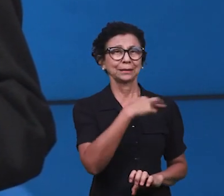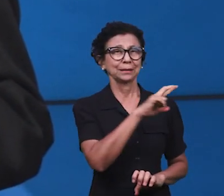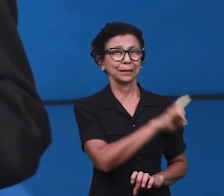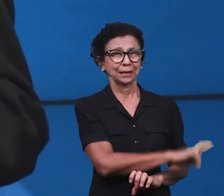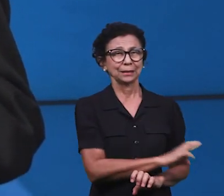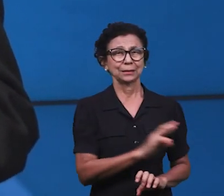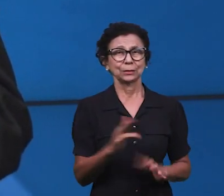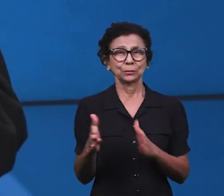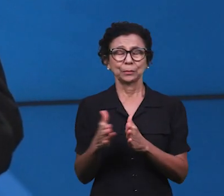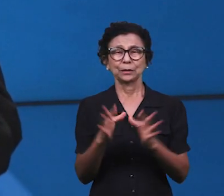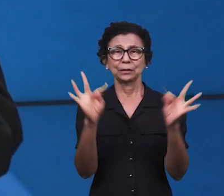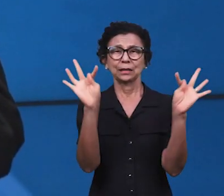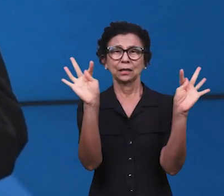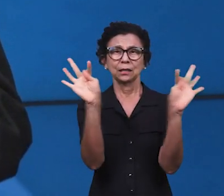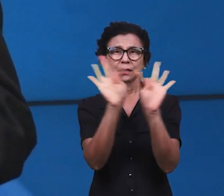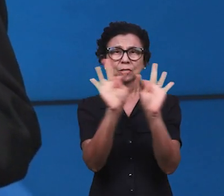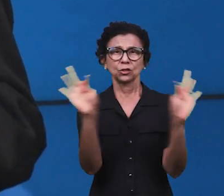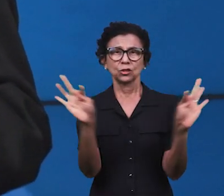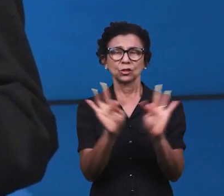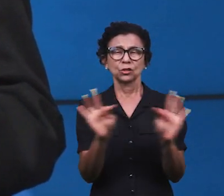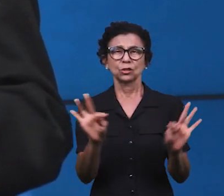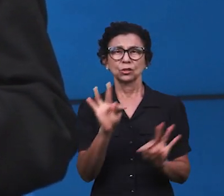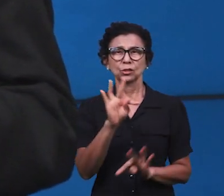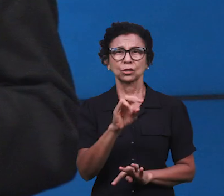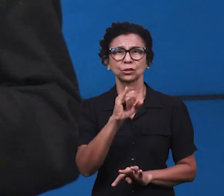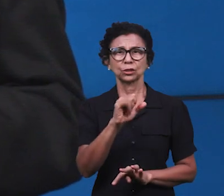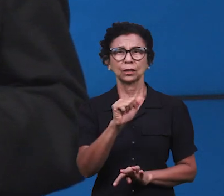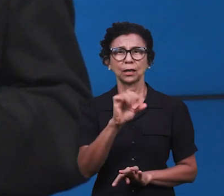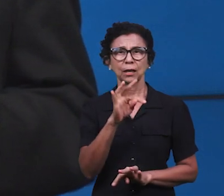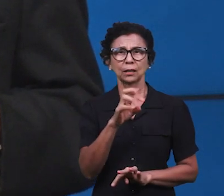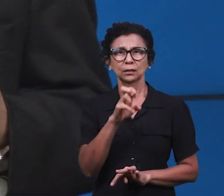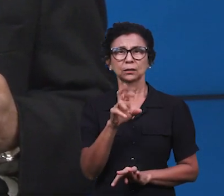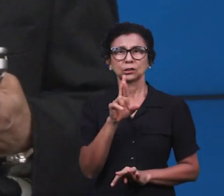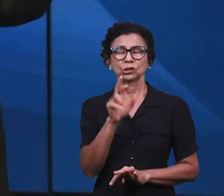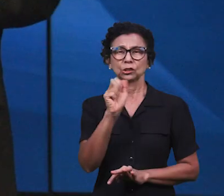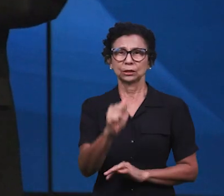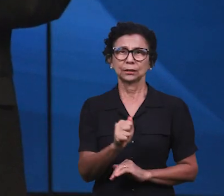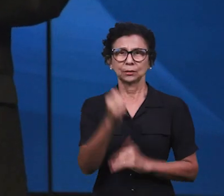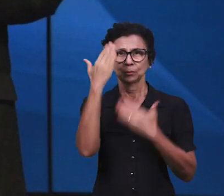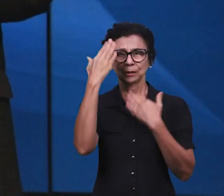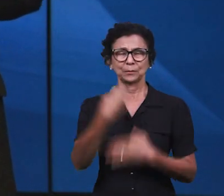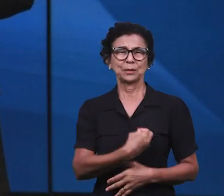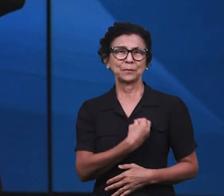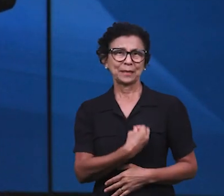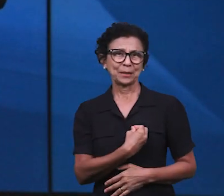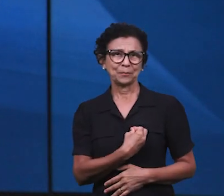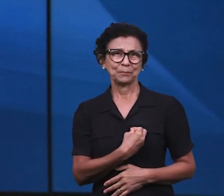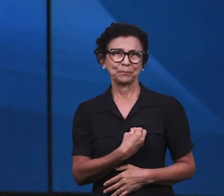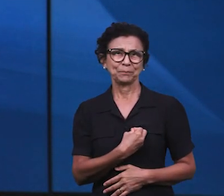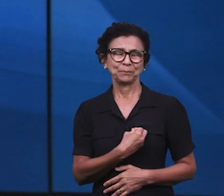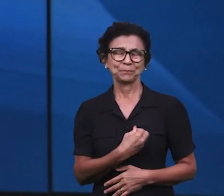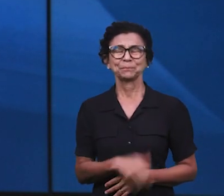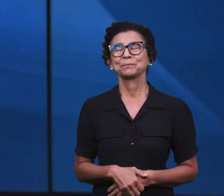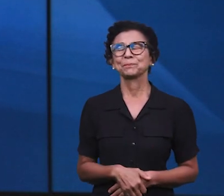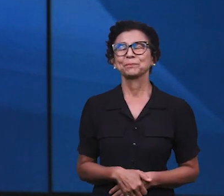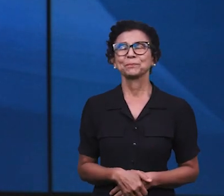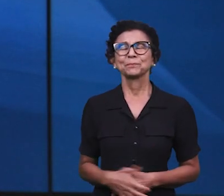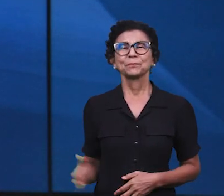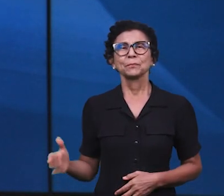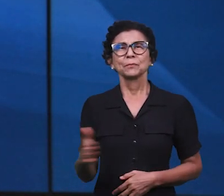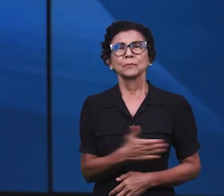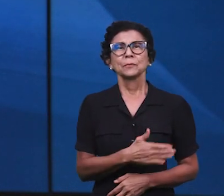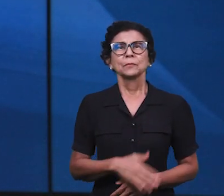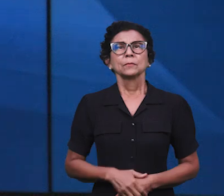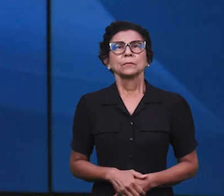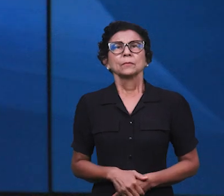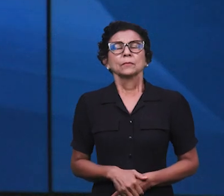Muito bem, a resposta da irmã. Obrigado, irmã Meg, pela sua participação. Amém, irmãos? Segunda pergunta agora. Vamos a ela,